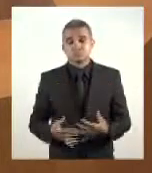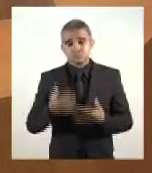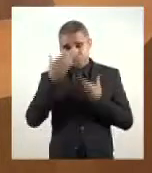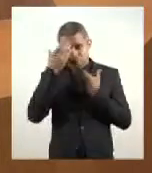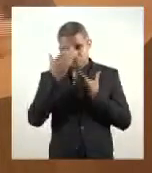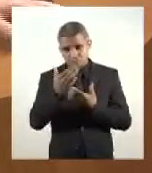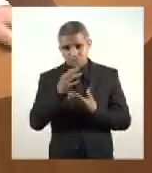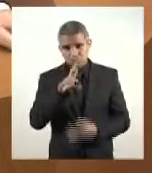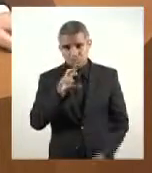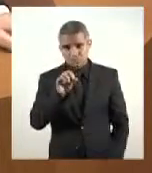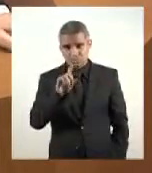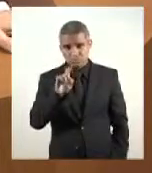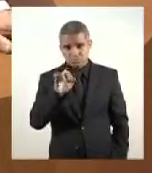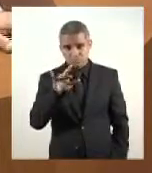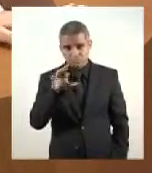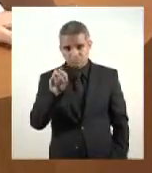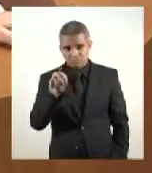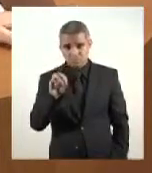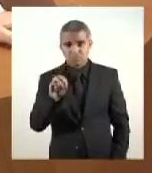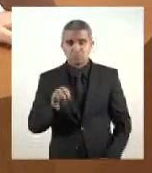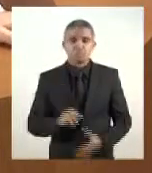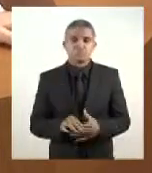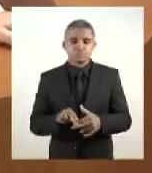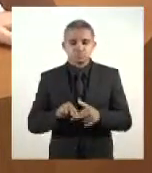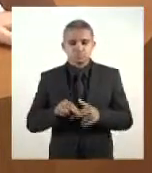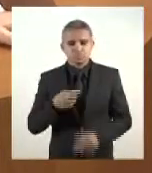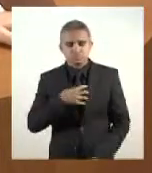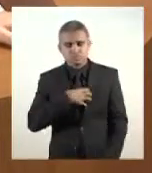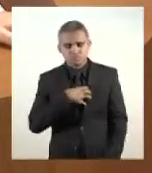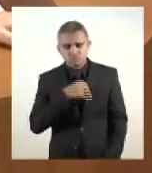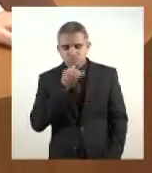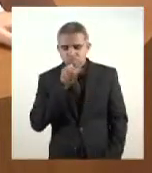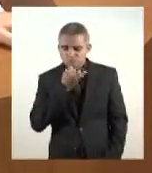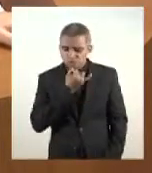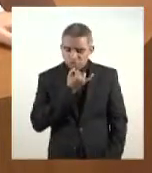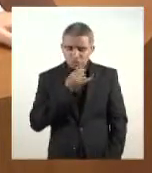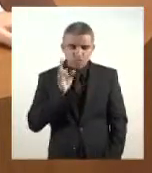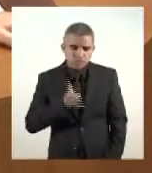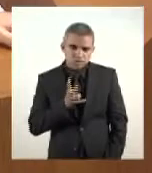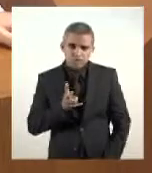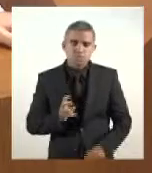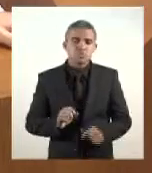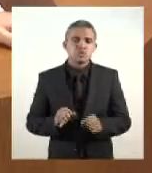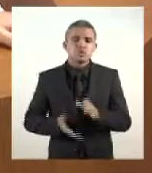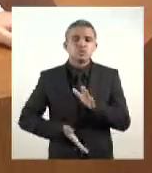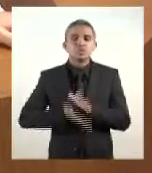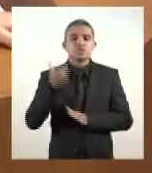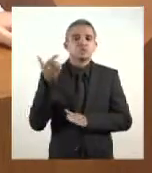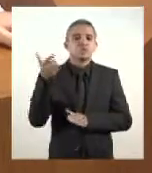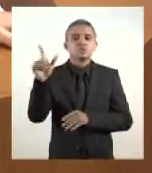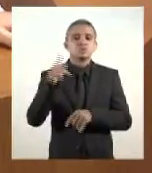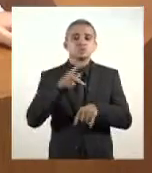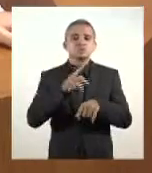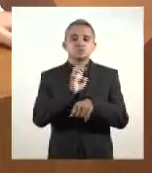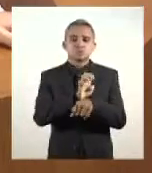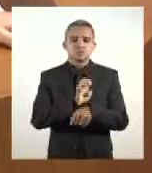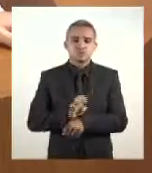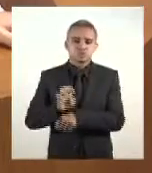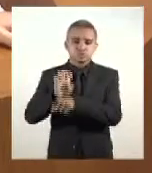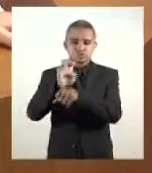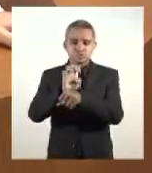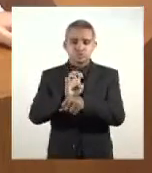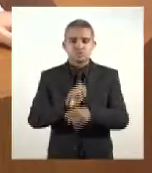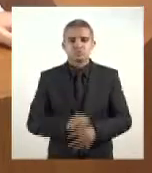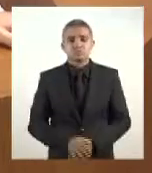minha tristeza é viajar para outros estados e toda vez que passo, que vejo, deputado Fernando